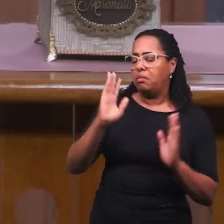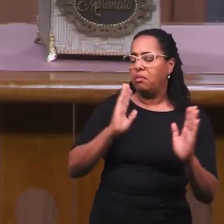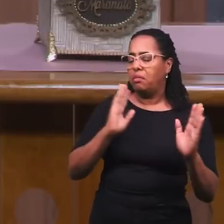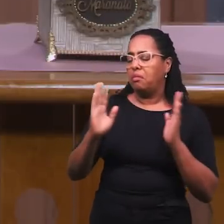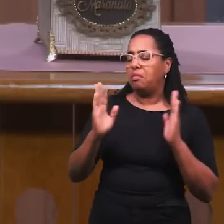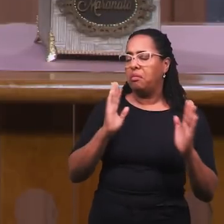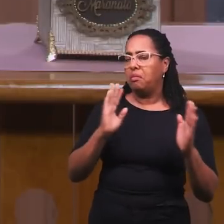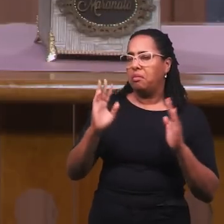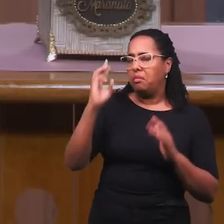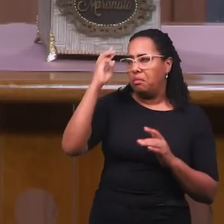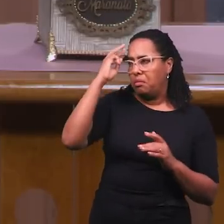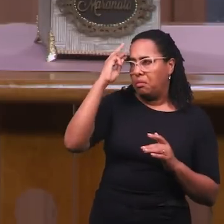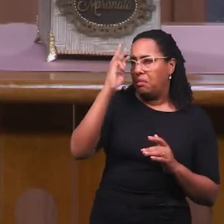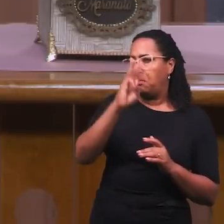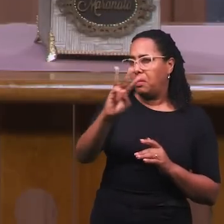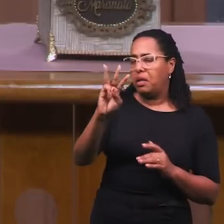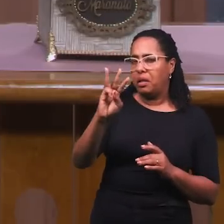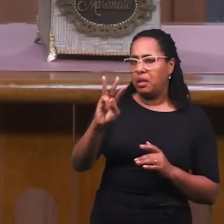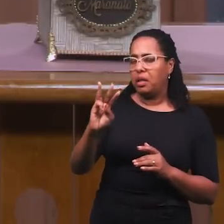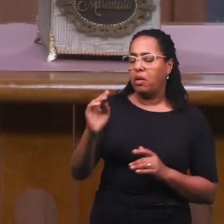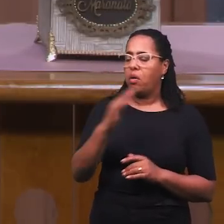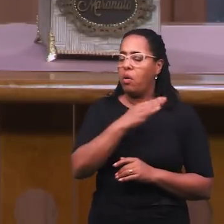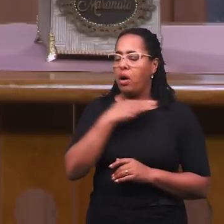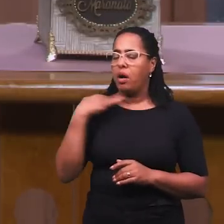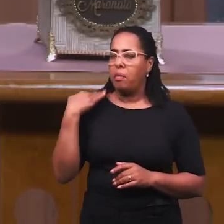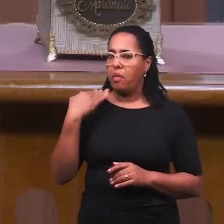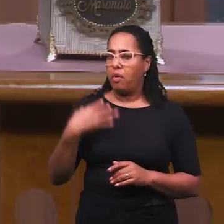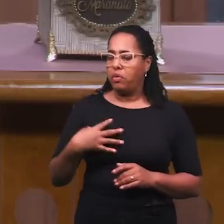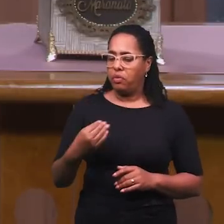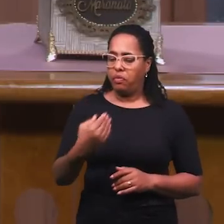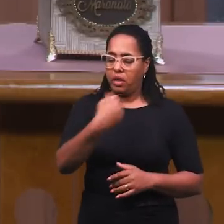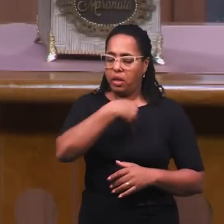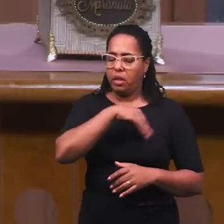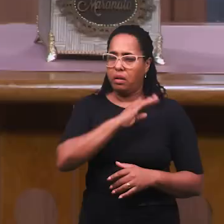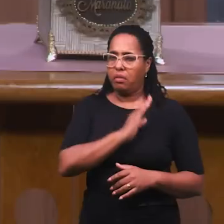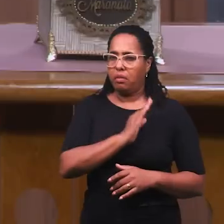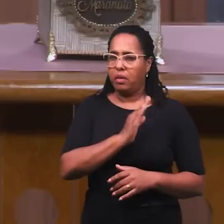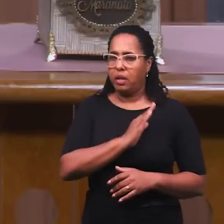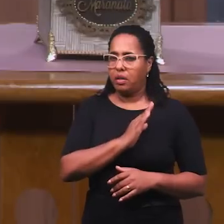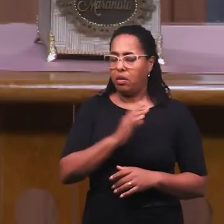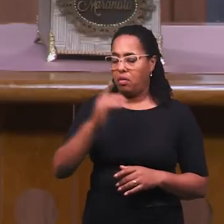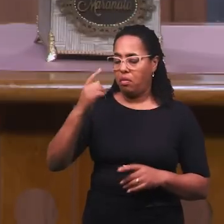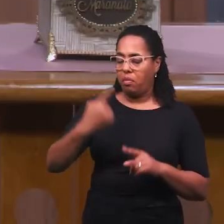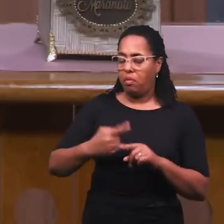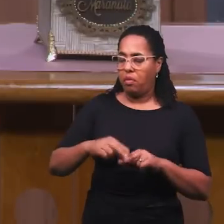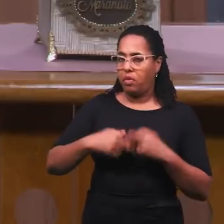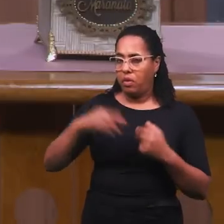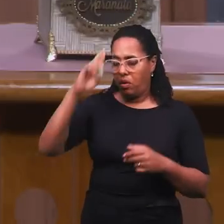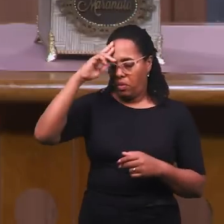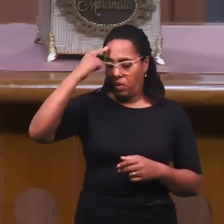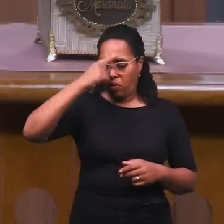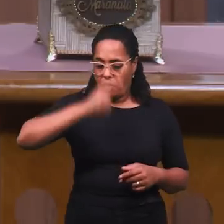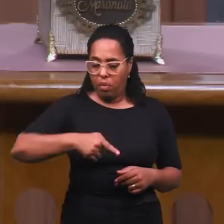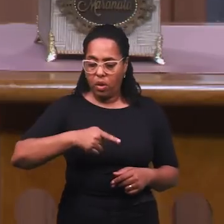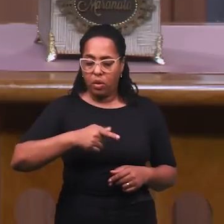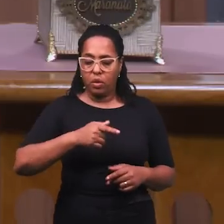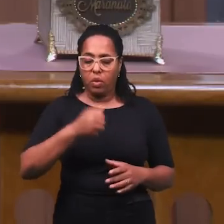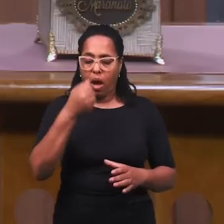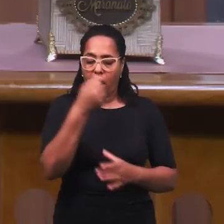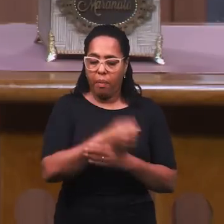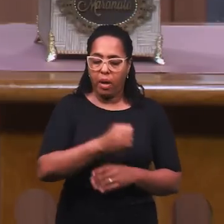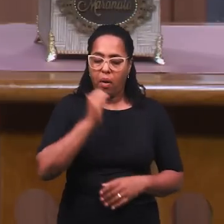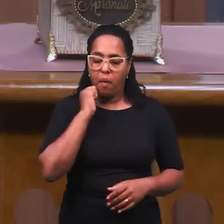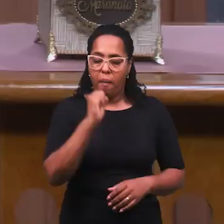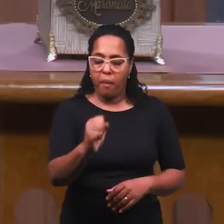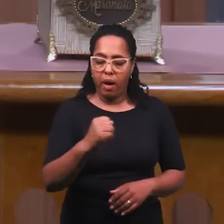que ele demorou. Era 3 dias com a morte do filho dele no coração. Porque era a ordem do Senhor